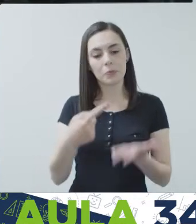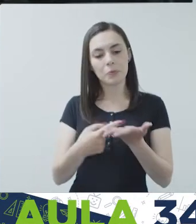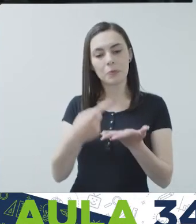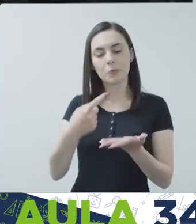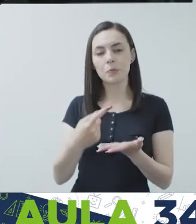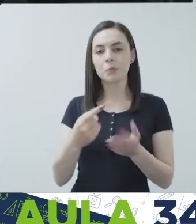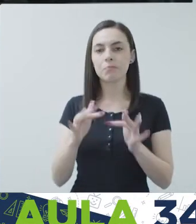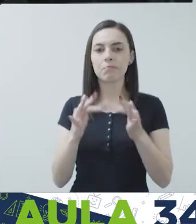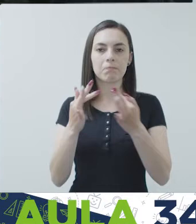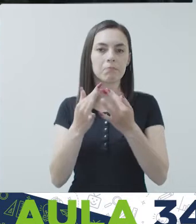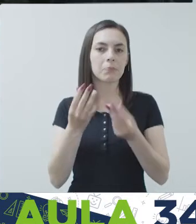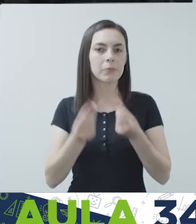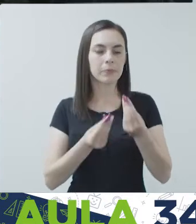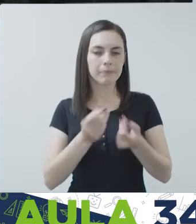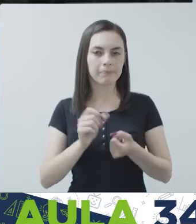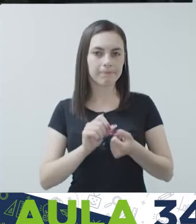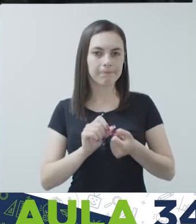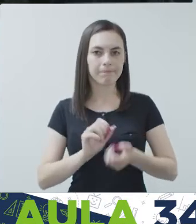vão fazer.